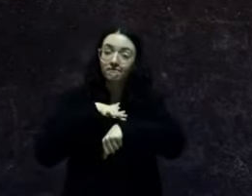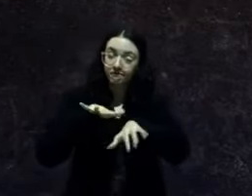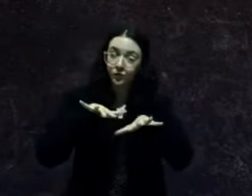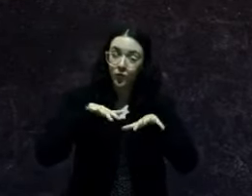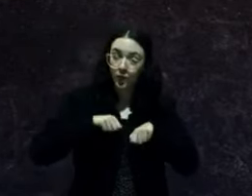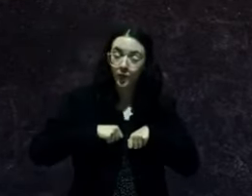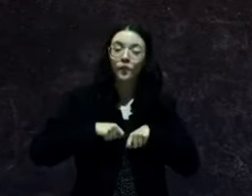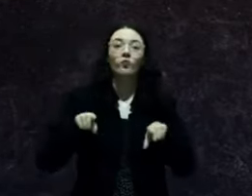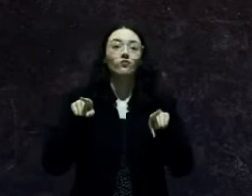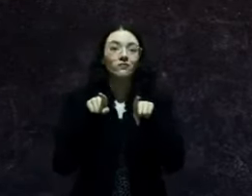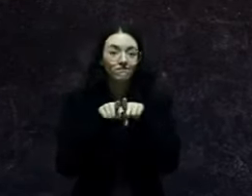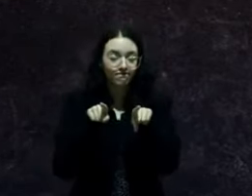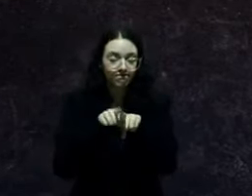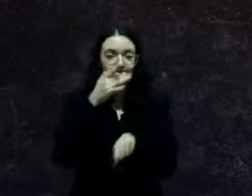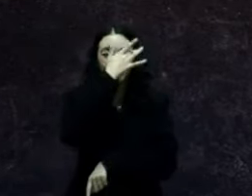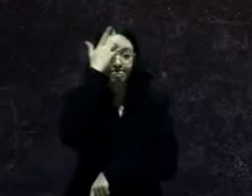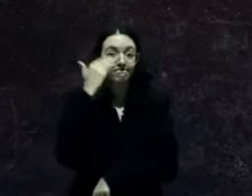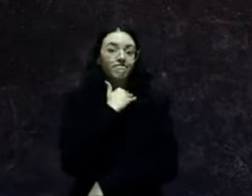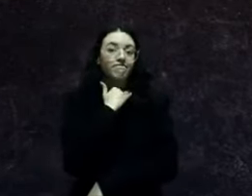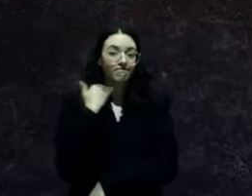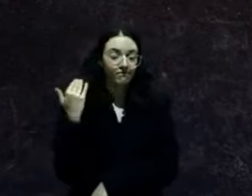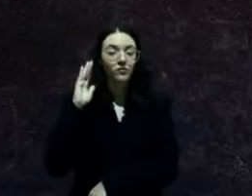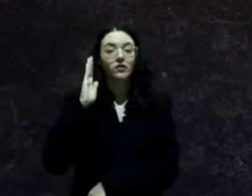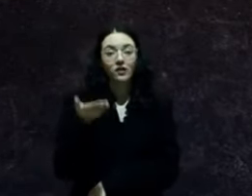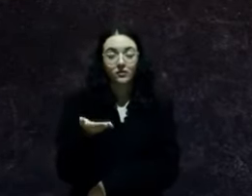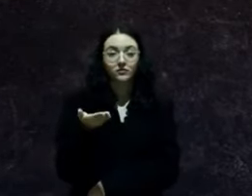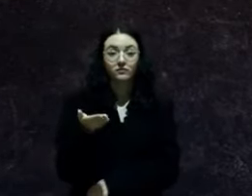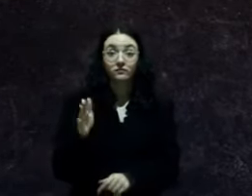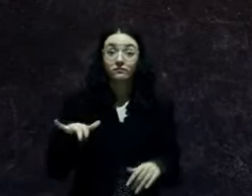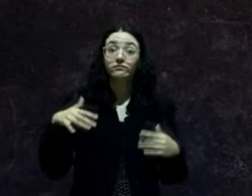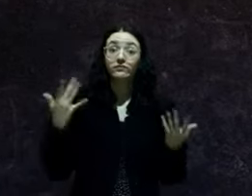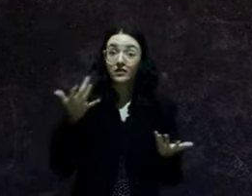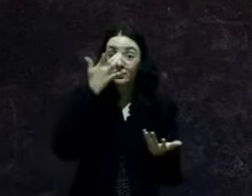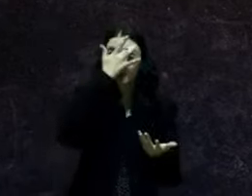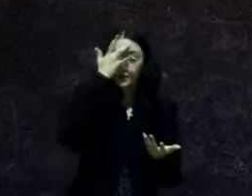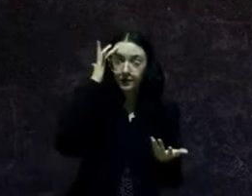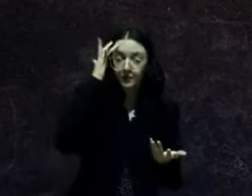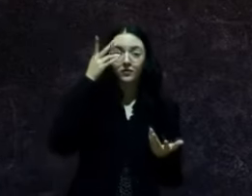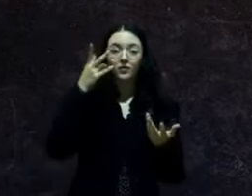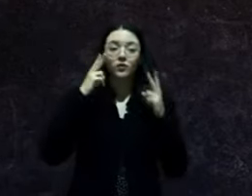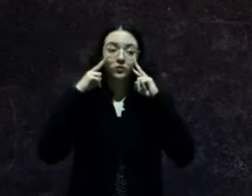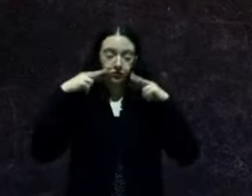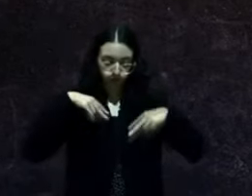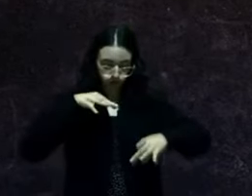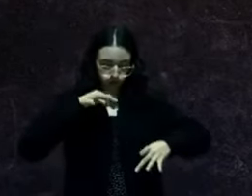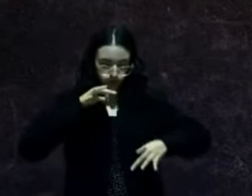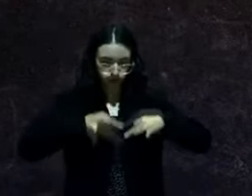doentes e não poucos que dormem. Porque se julgássemos a nós